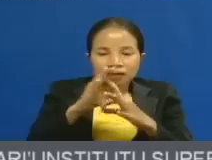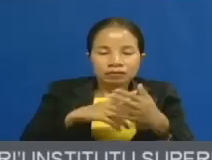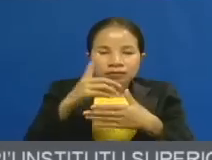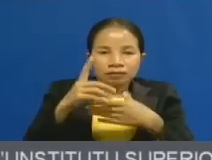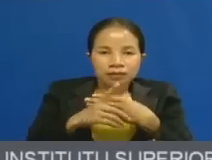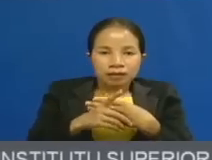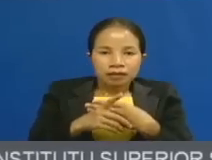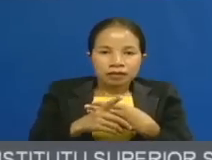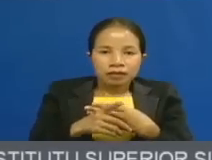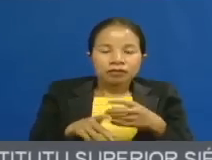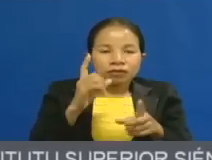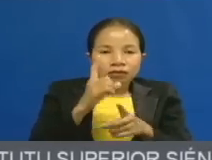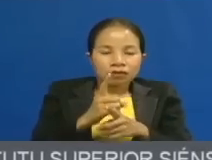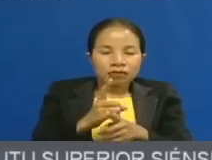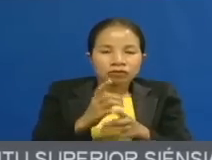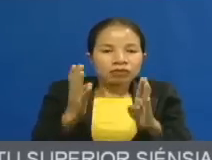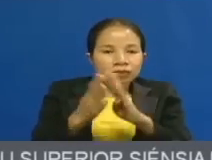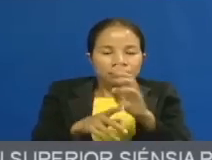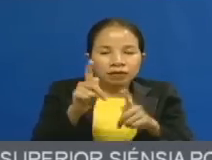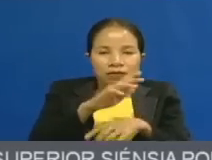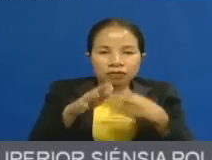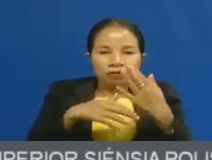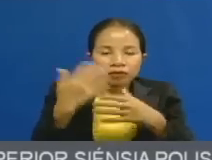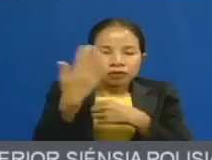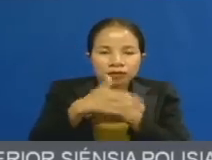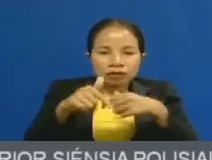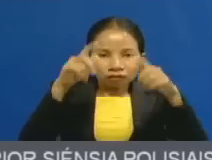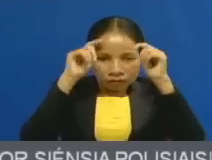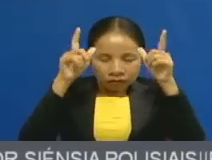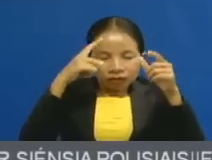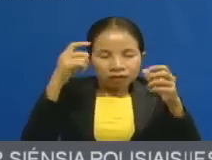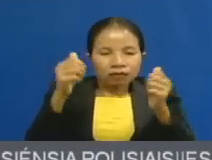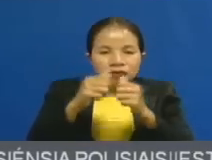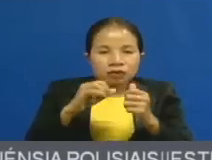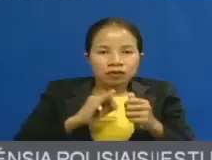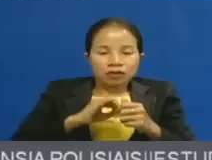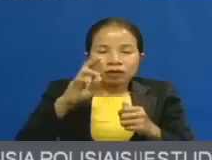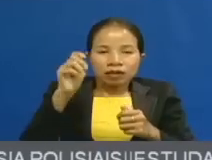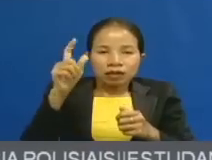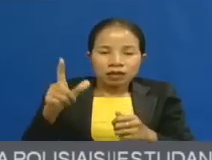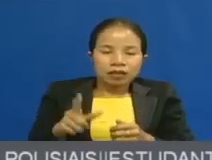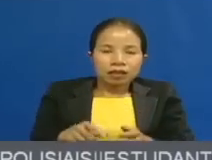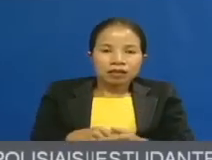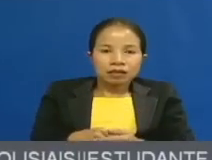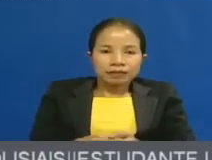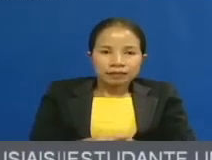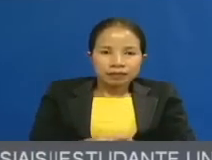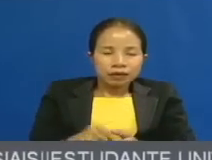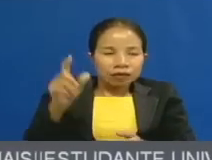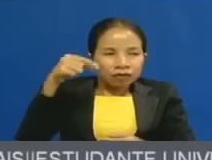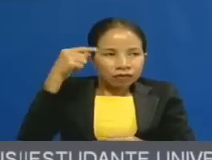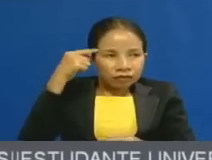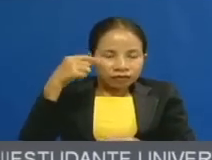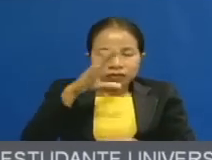na transparência no nosso balanço ba em Mahoto e Harai Timor. Tambane hamuto com o nosso estúdio RTTL, ex-governante no